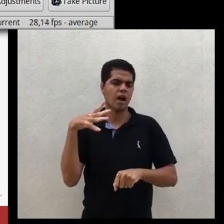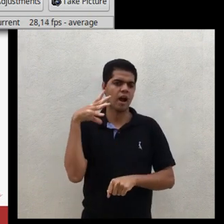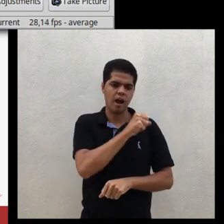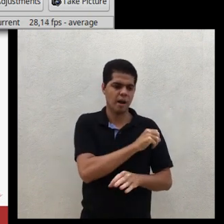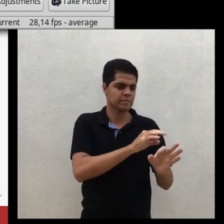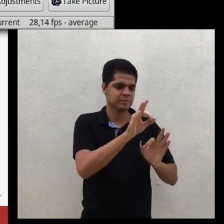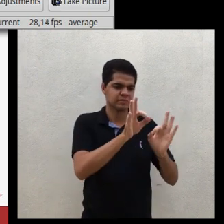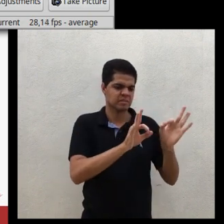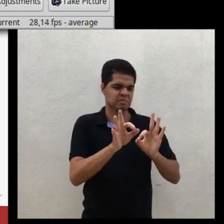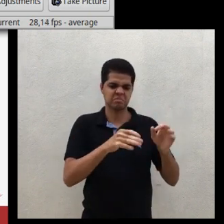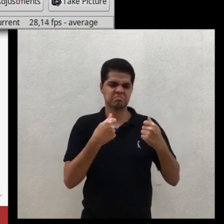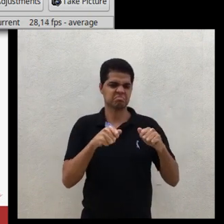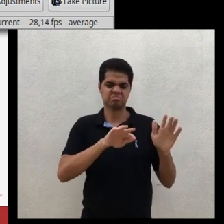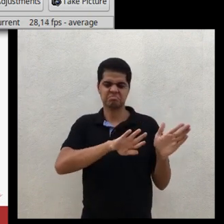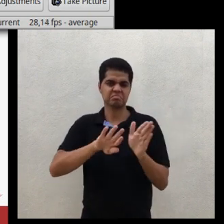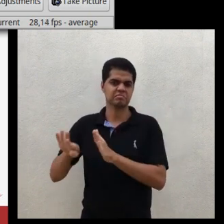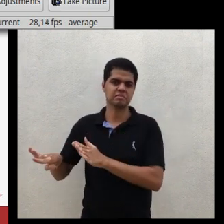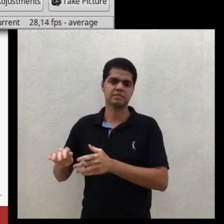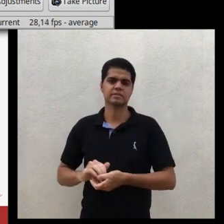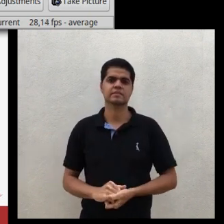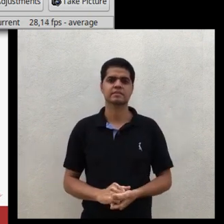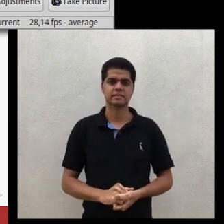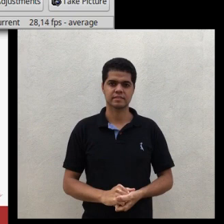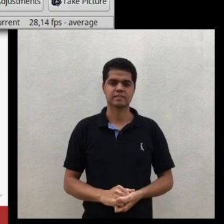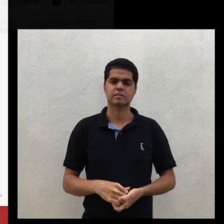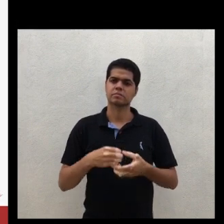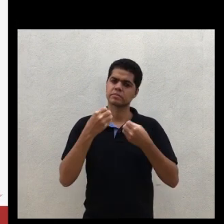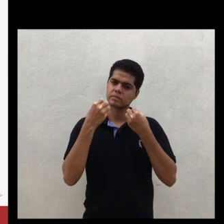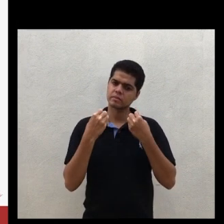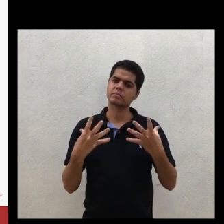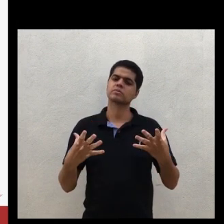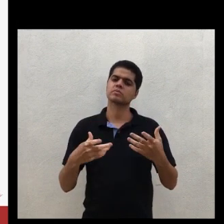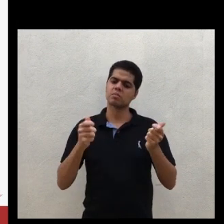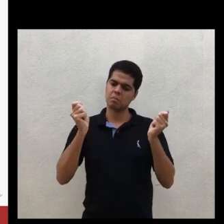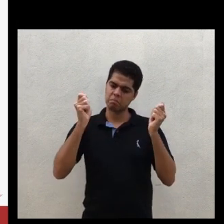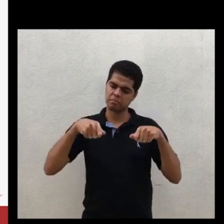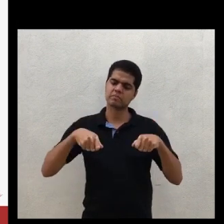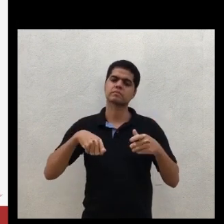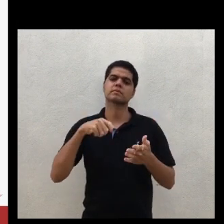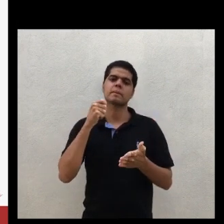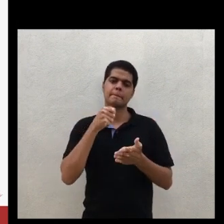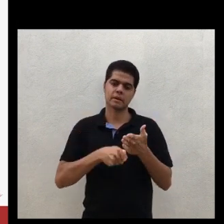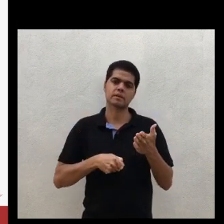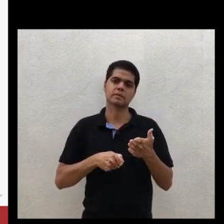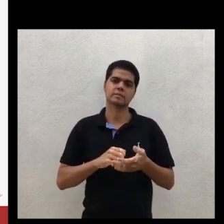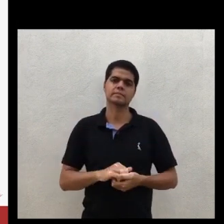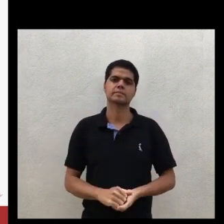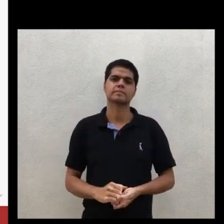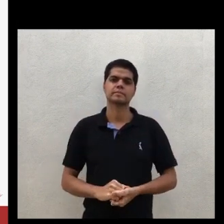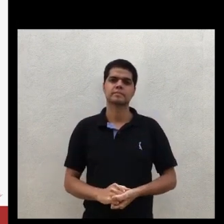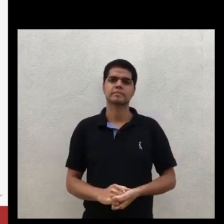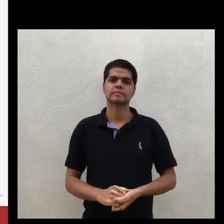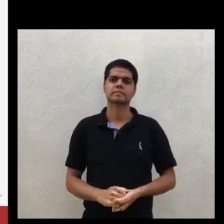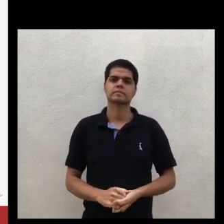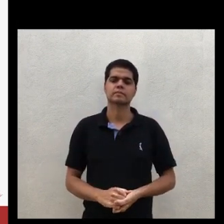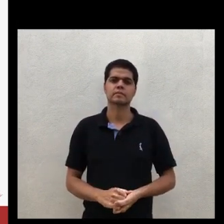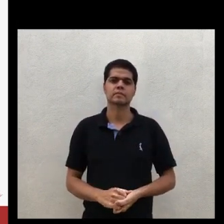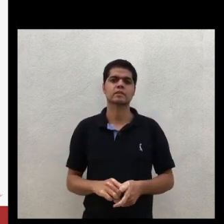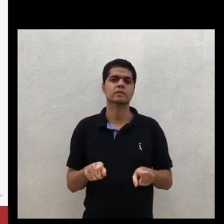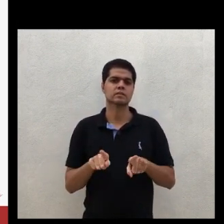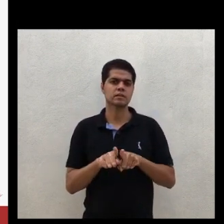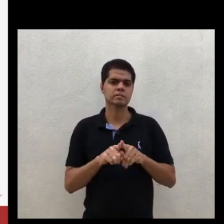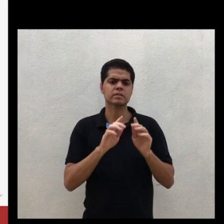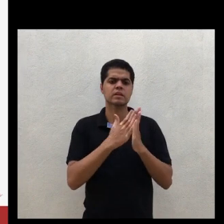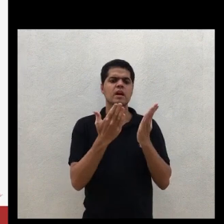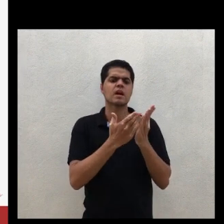em ter que programar nada. Tá? E é muito bom para tomar decisão. Né? Com relação a livro, você